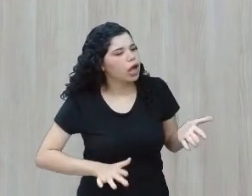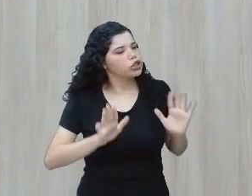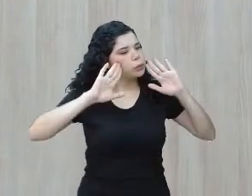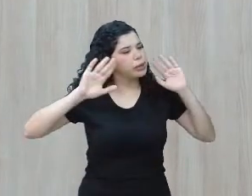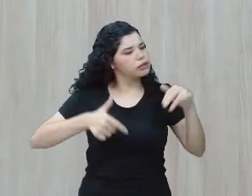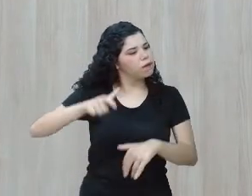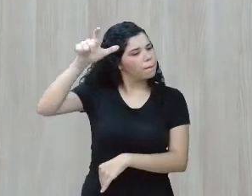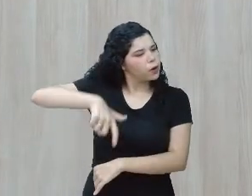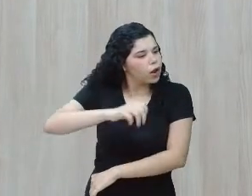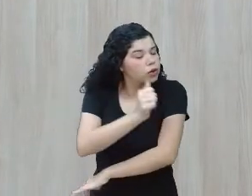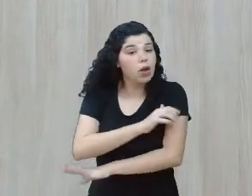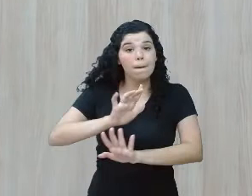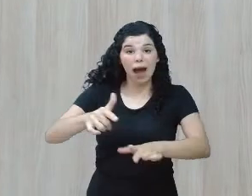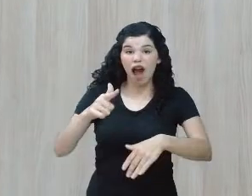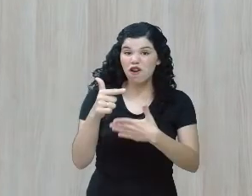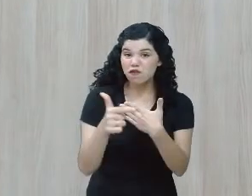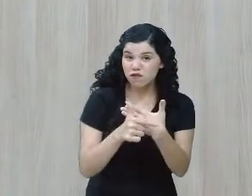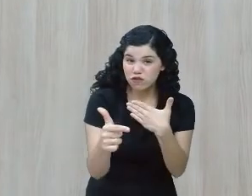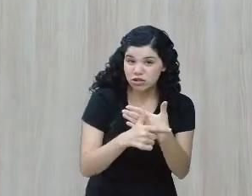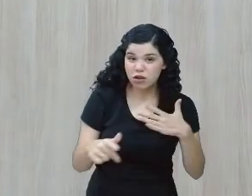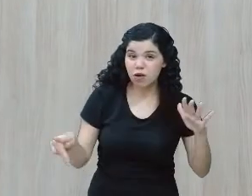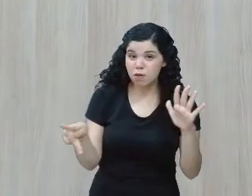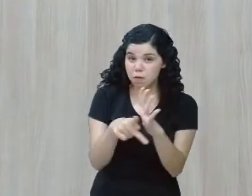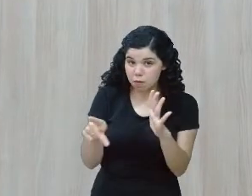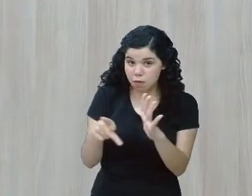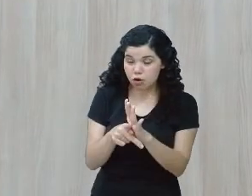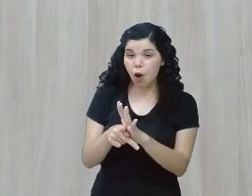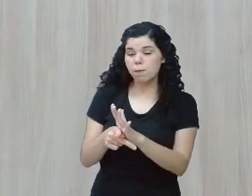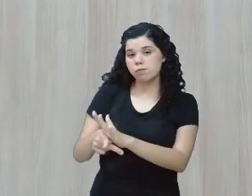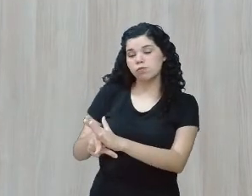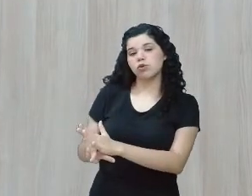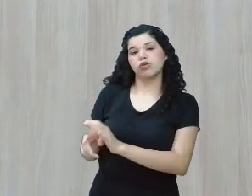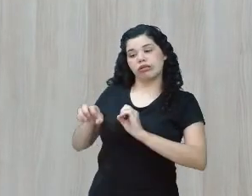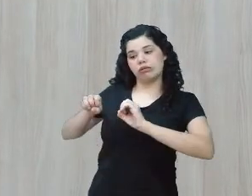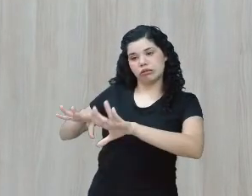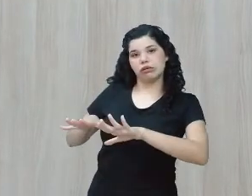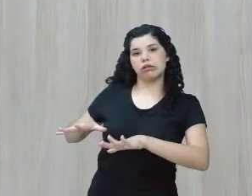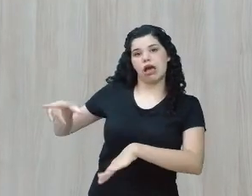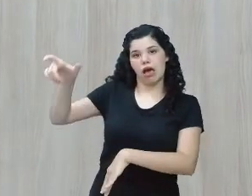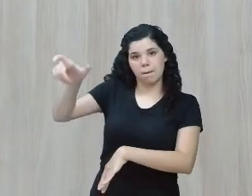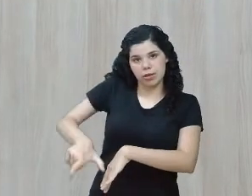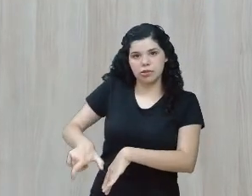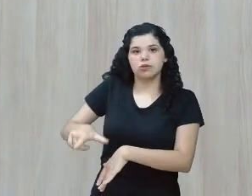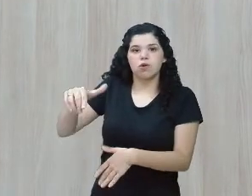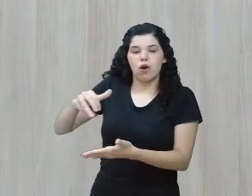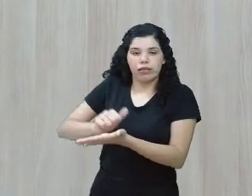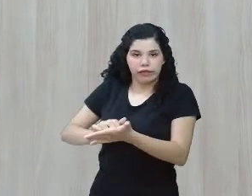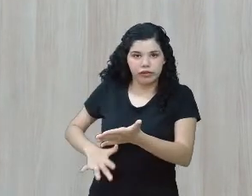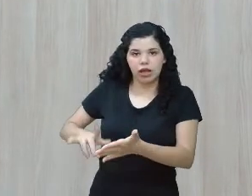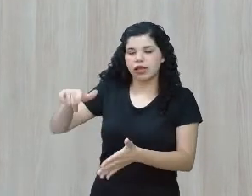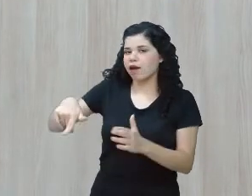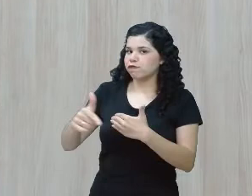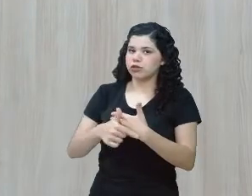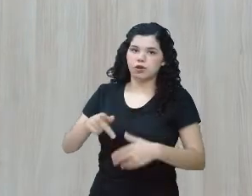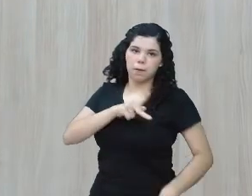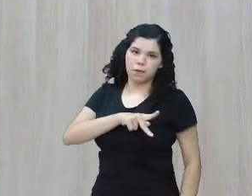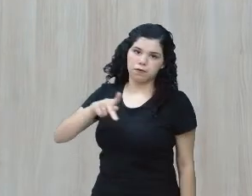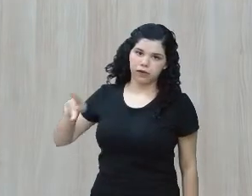essa função de fazer e passar a atividade dentro da sala de aula é do